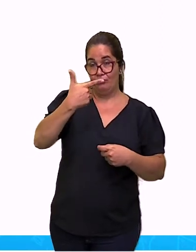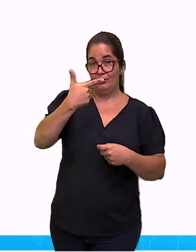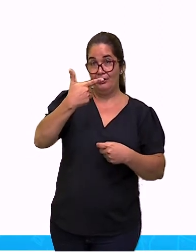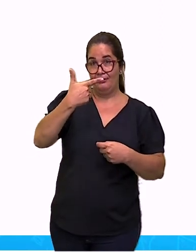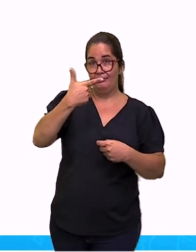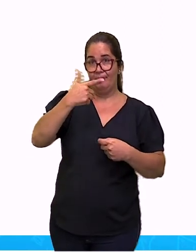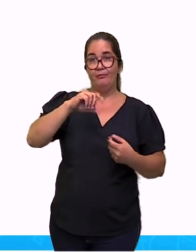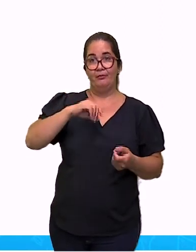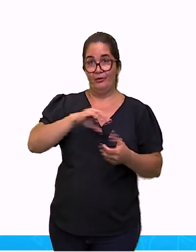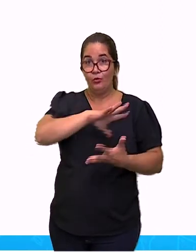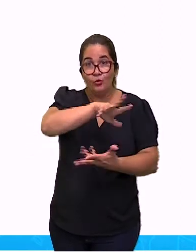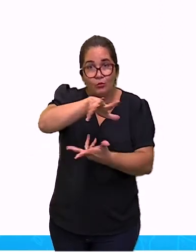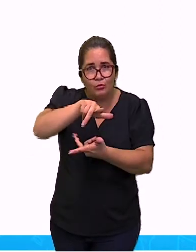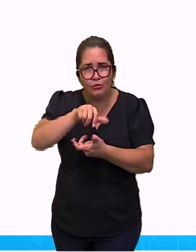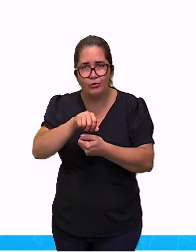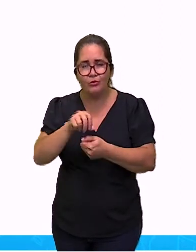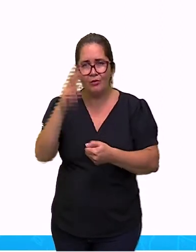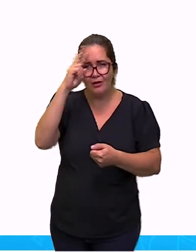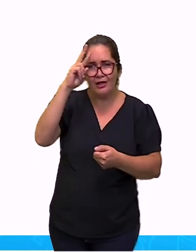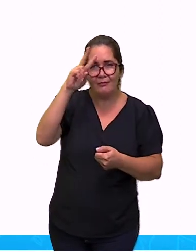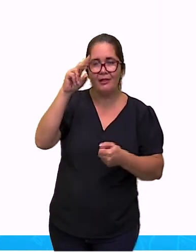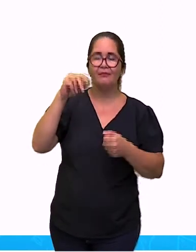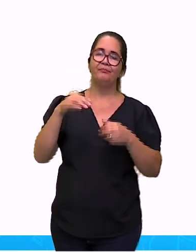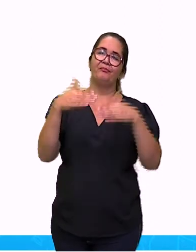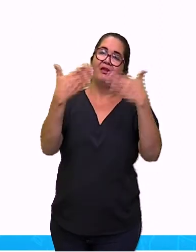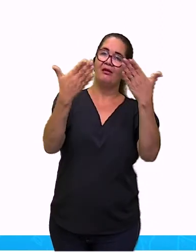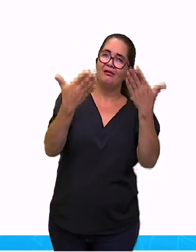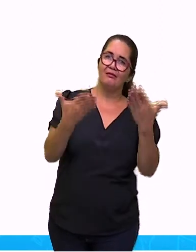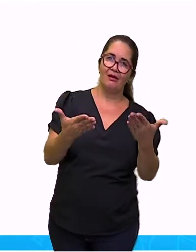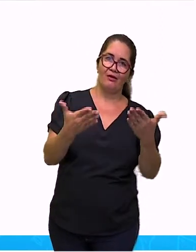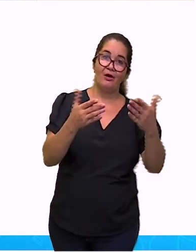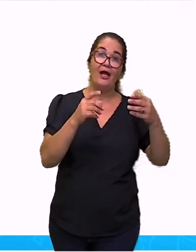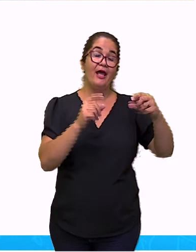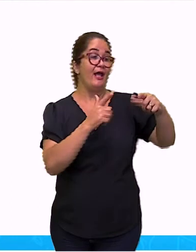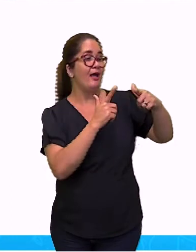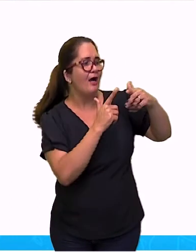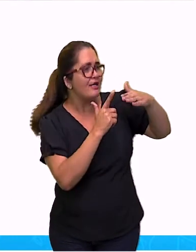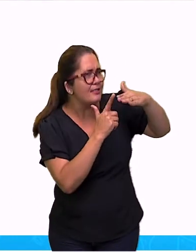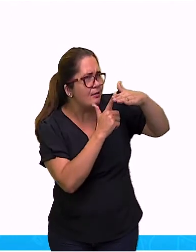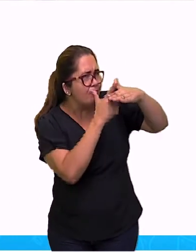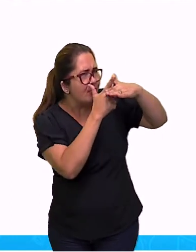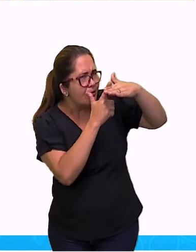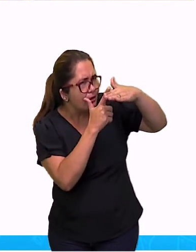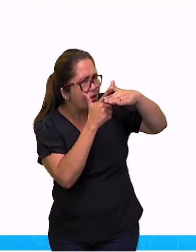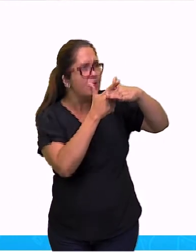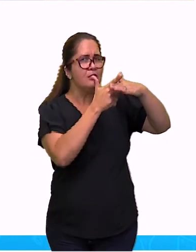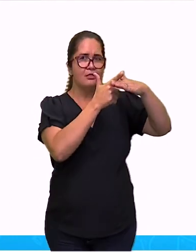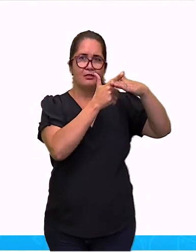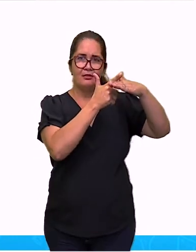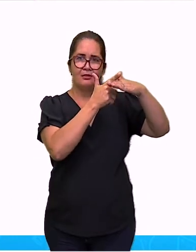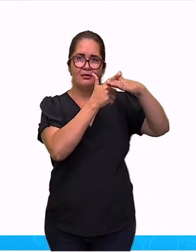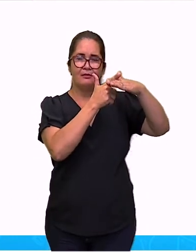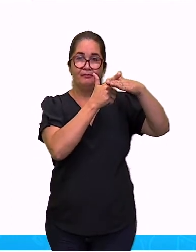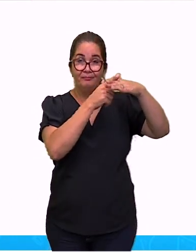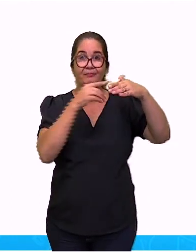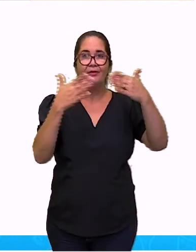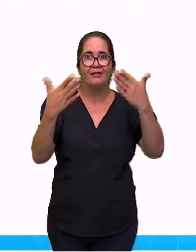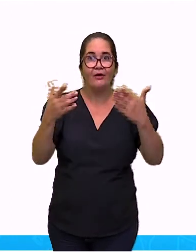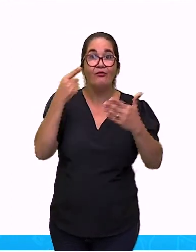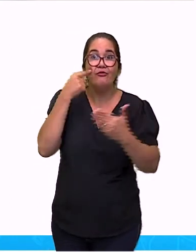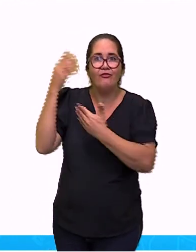Olha, o Eliseu ele foi casado com uma francesa, Louise Palombe, com quem teve 3